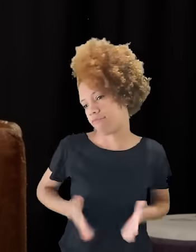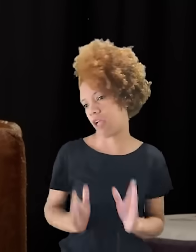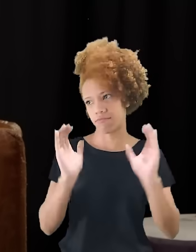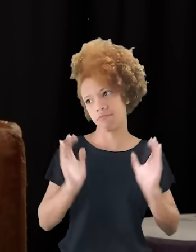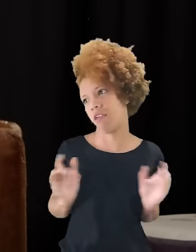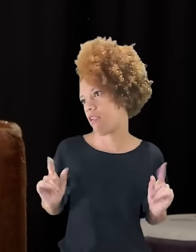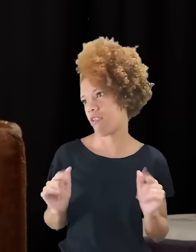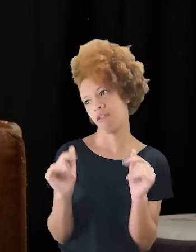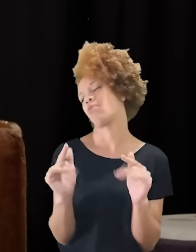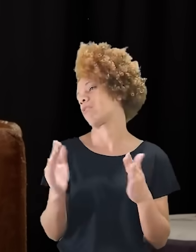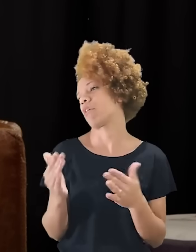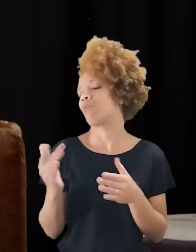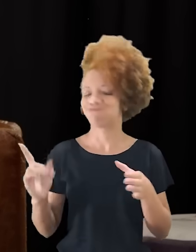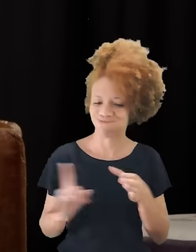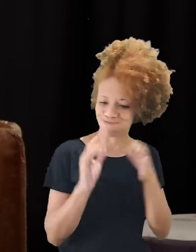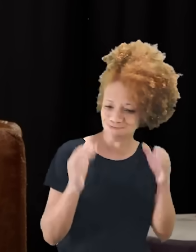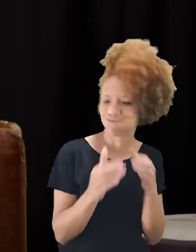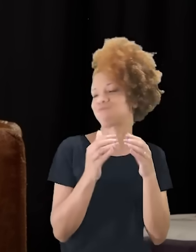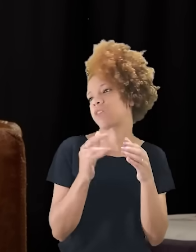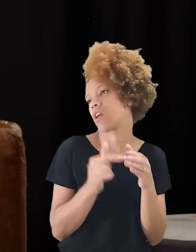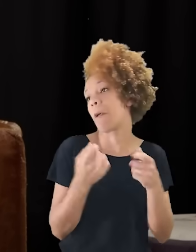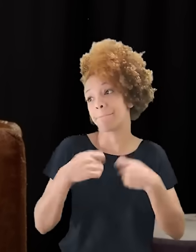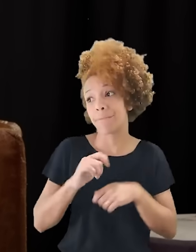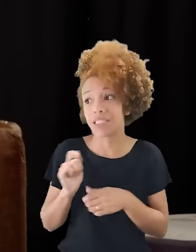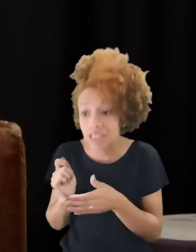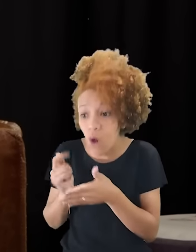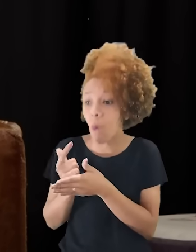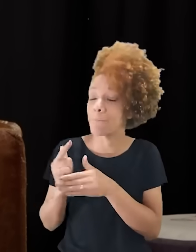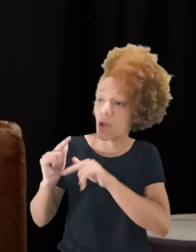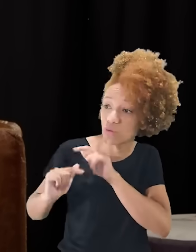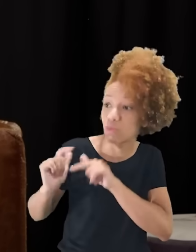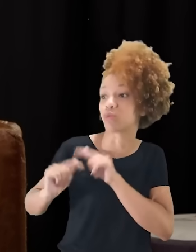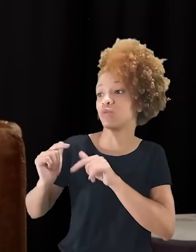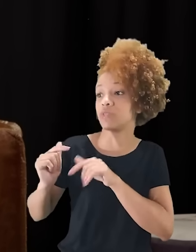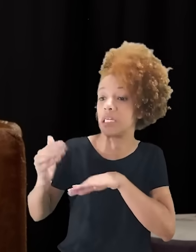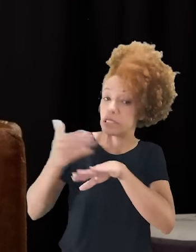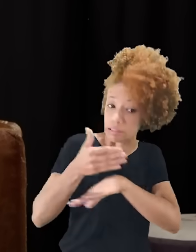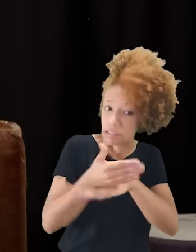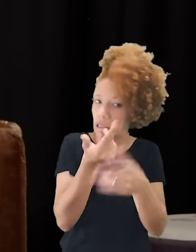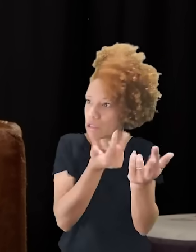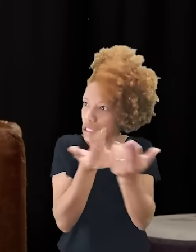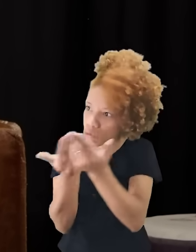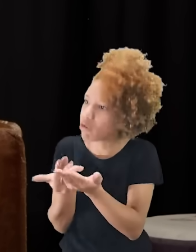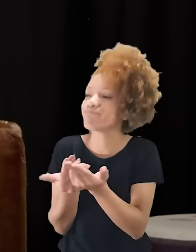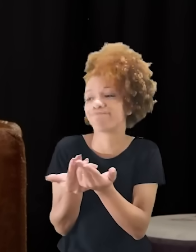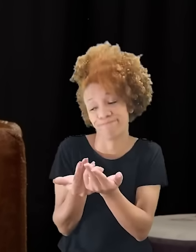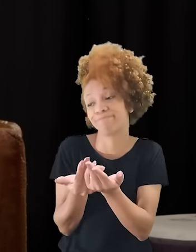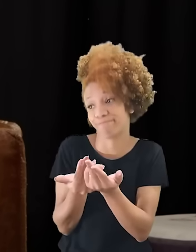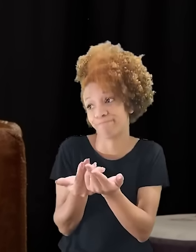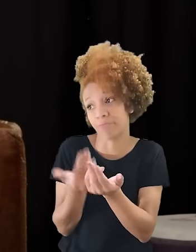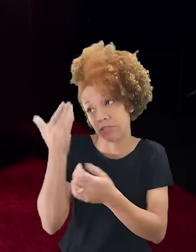aquisitivo Então você entrar para fazer parte daquele grupo você tem que consumir e estar nos lugares que aquele grupo está